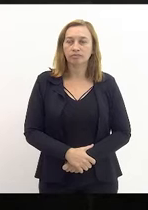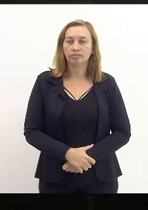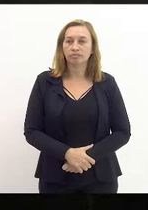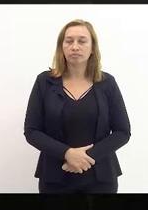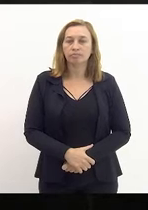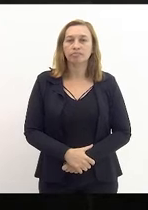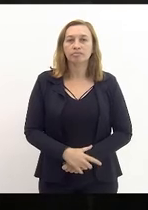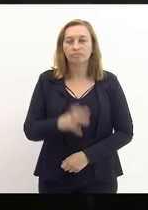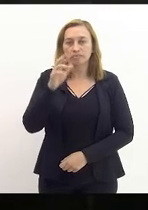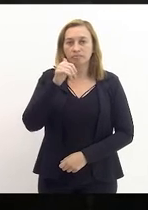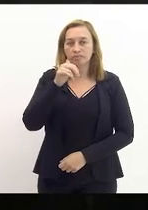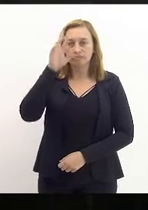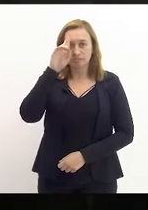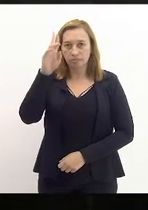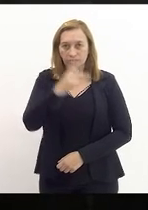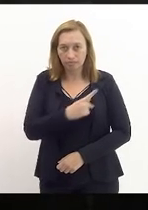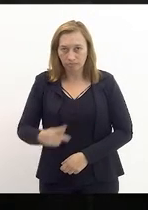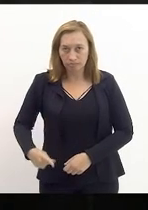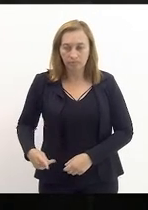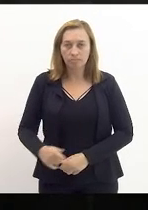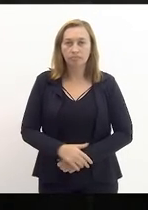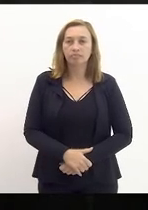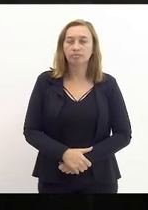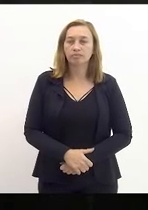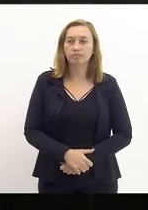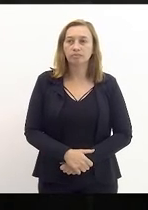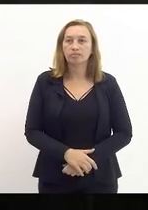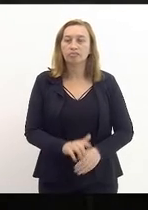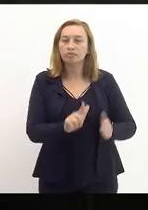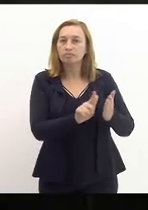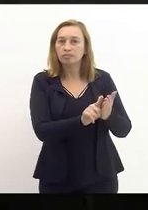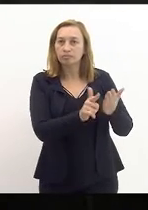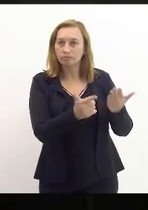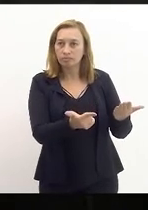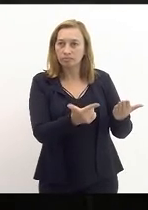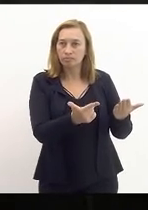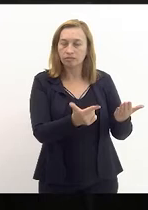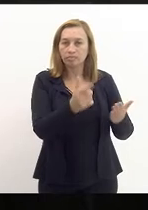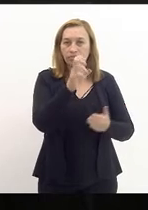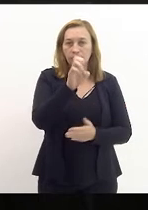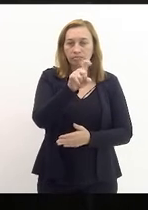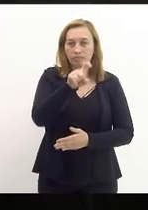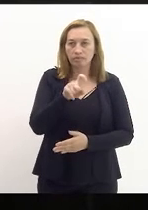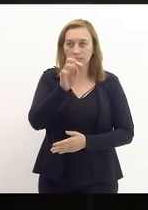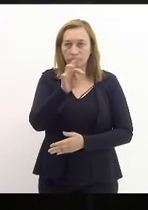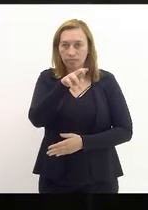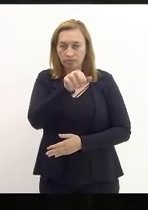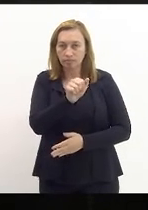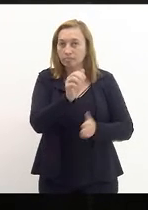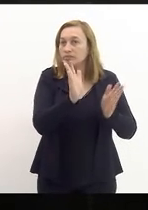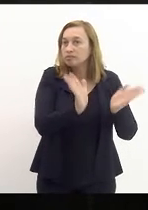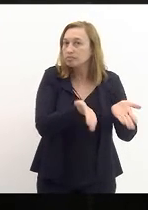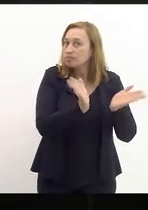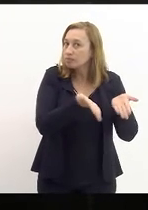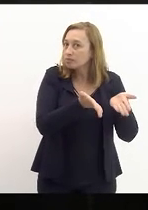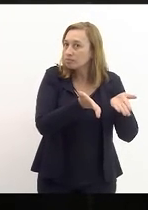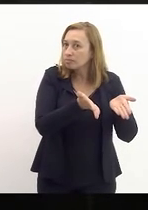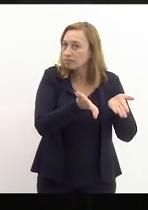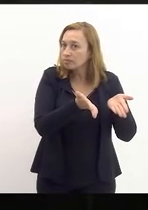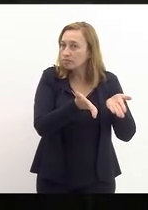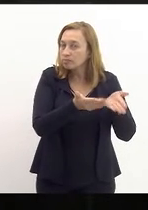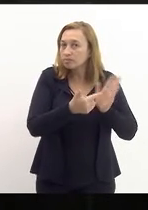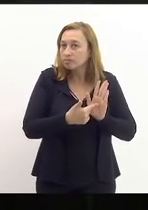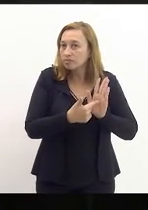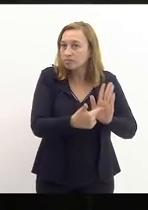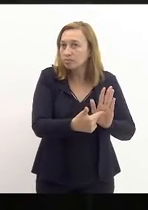Presidente o jornal Extra de hoje e fez estampar